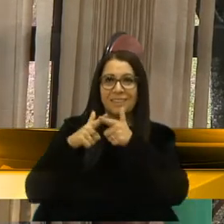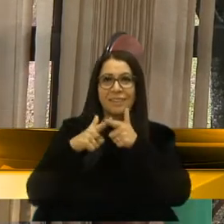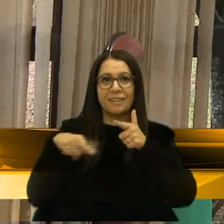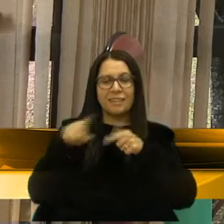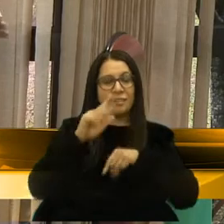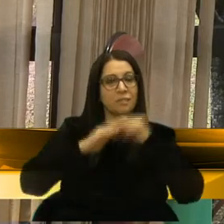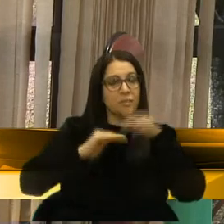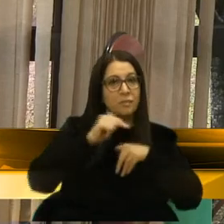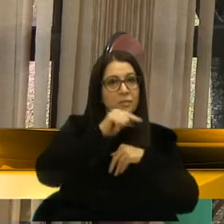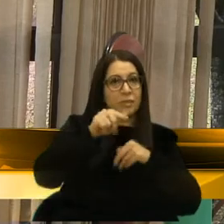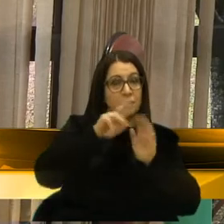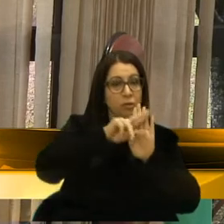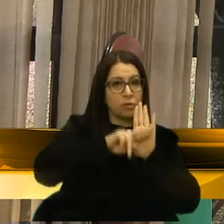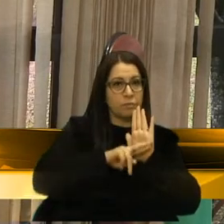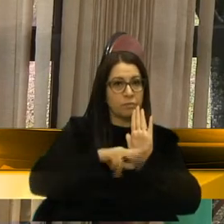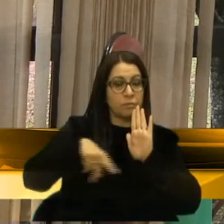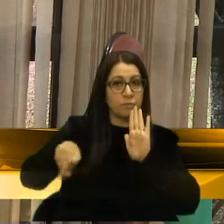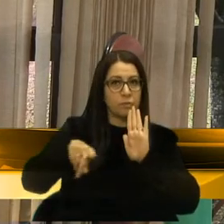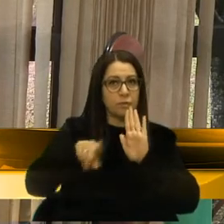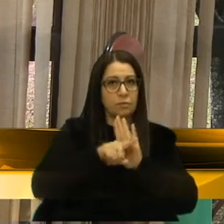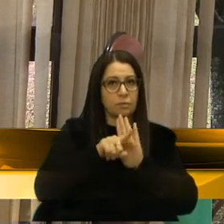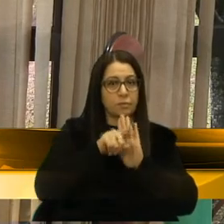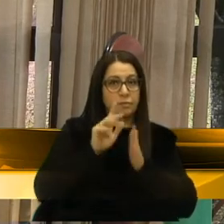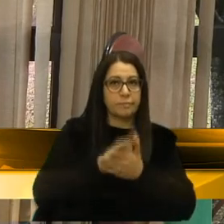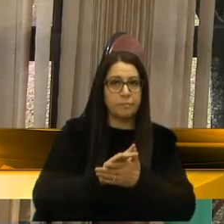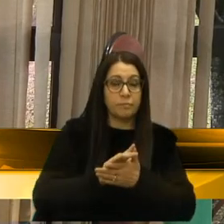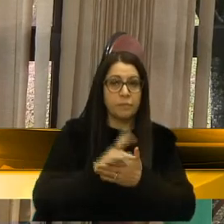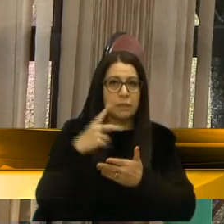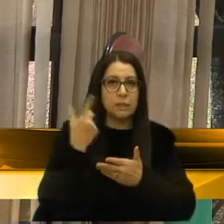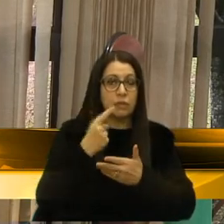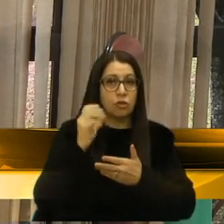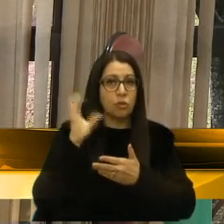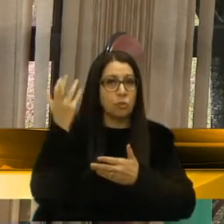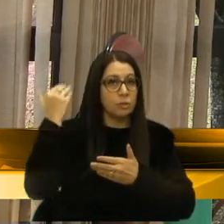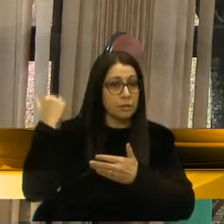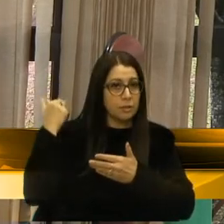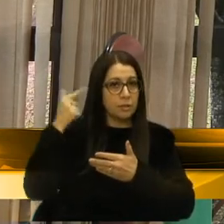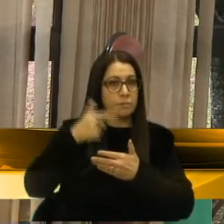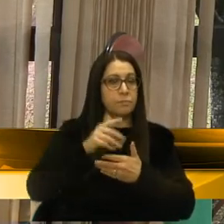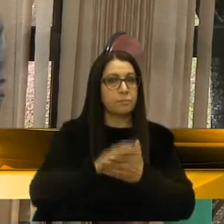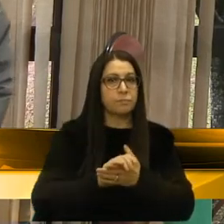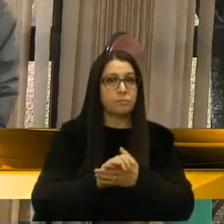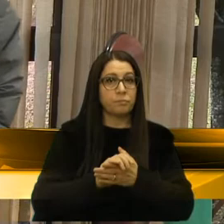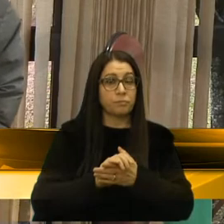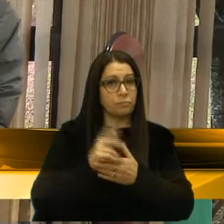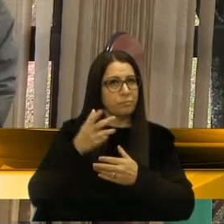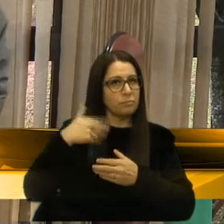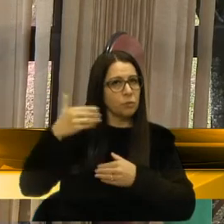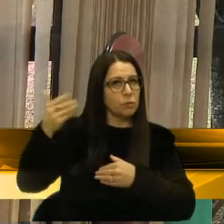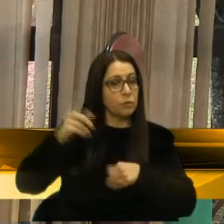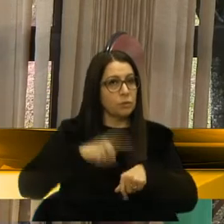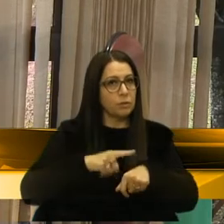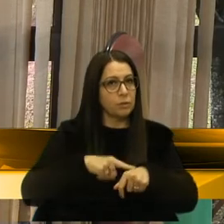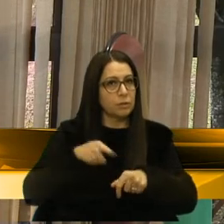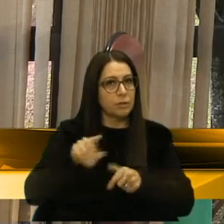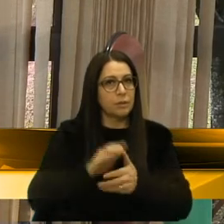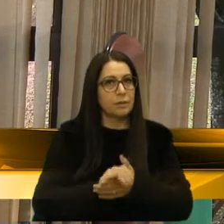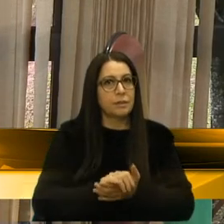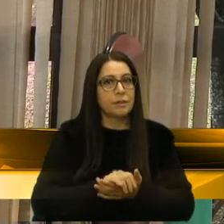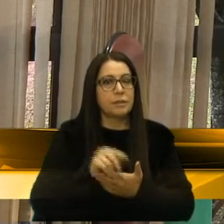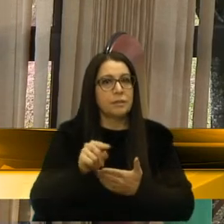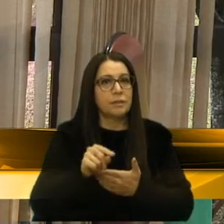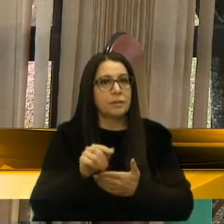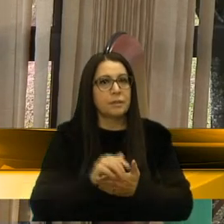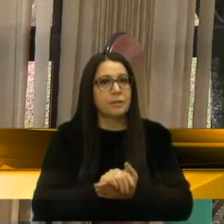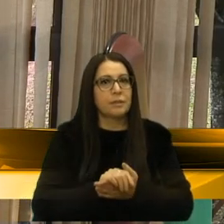quem vai construir ea regularização então ela faz ela se faz fundamental isso já aconteceu com várias pessoas que ao longo do tempo do período legislativo que